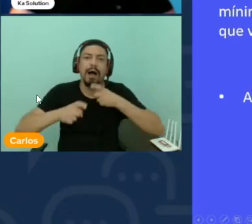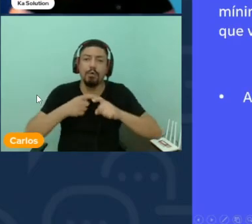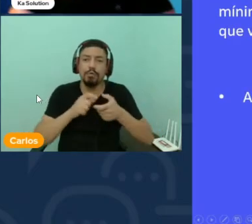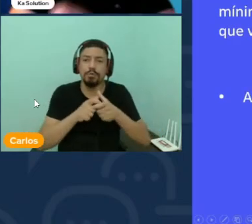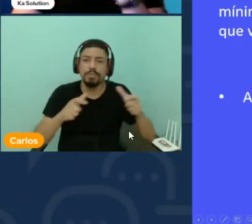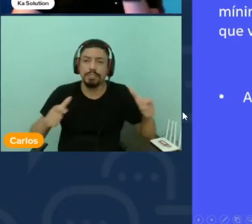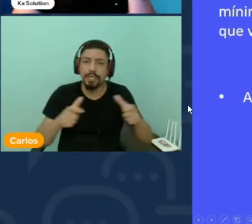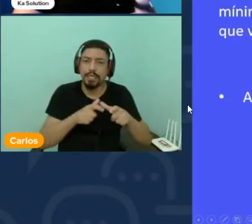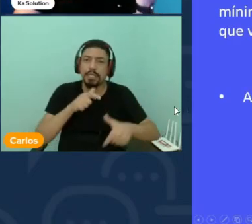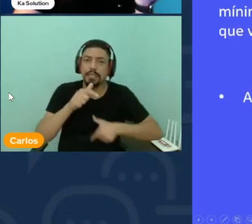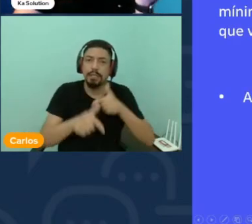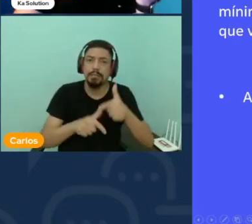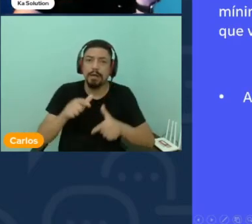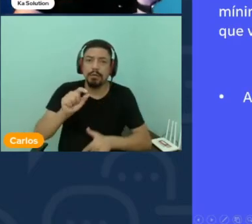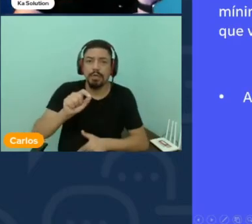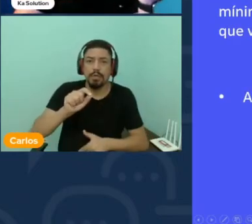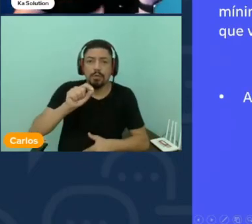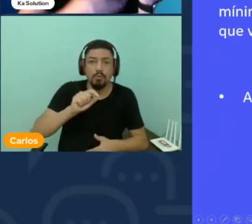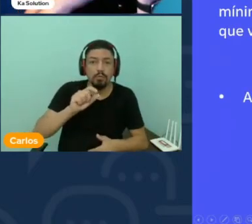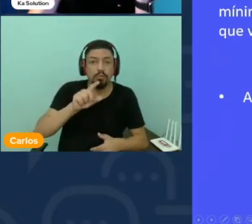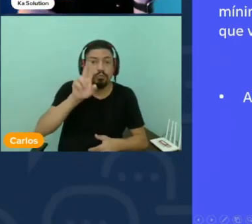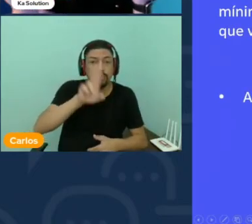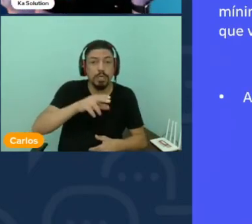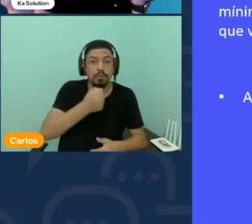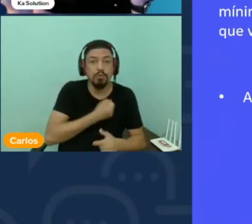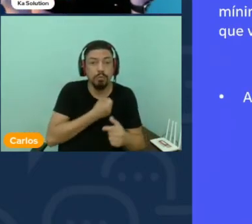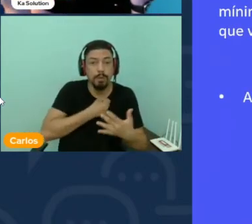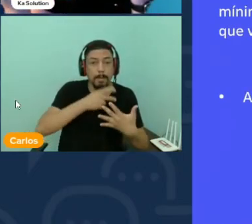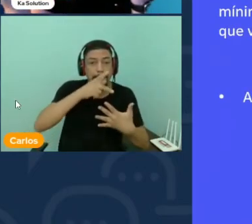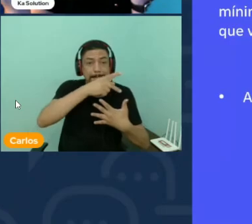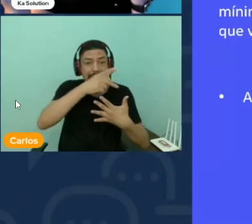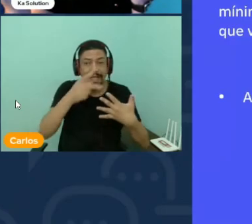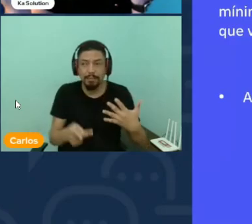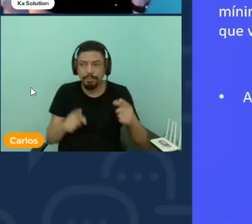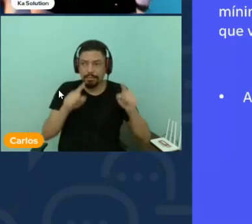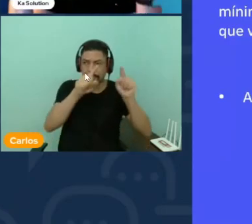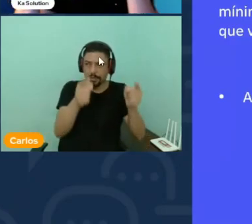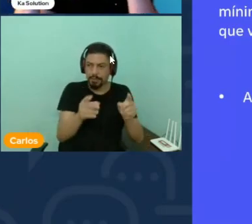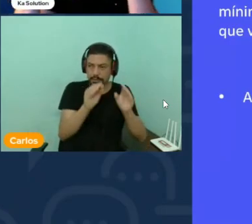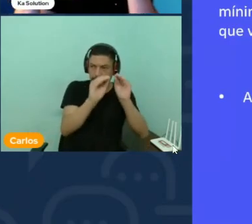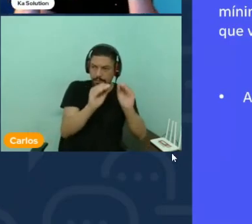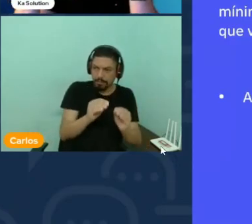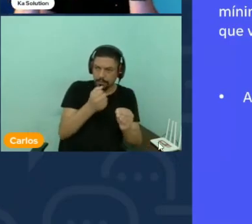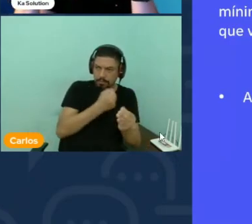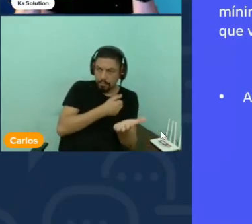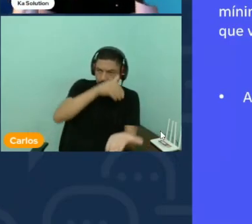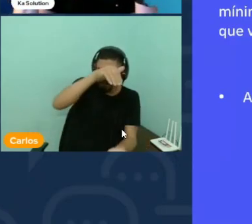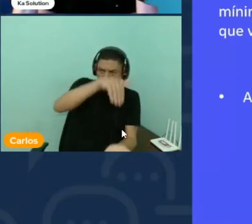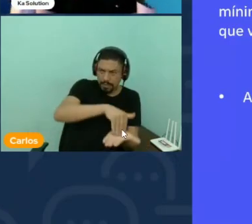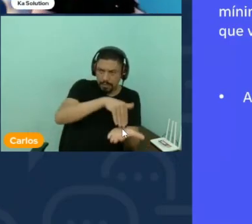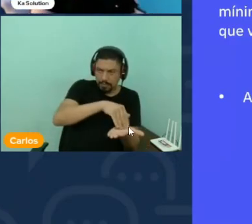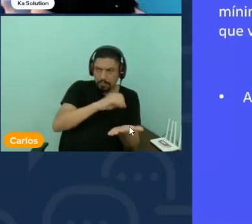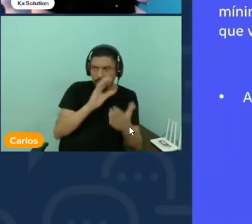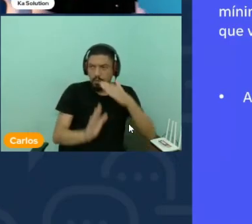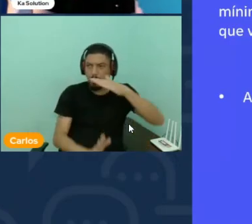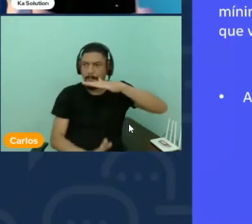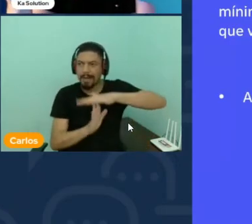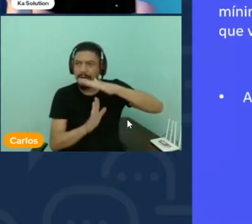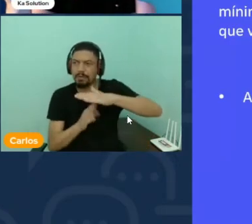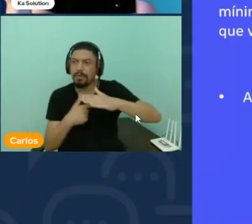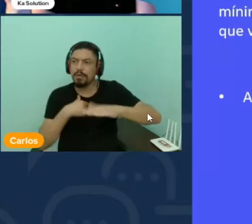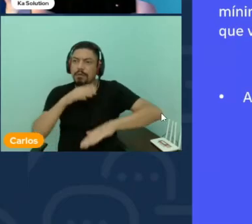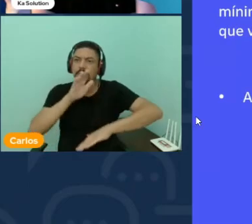vai trabalhar com um mínimo de servidores e um máximo de servidores, que eu defino. Sou eu que passo